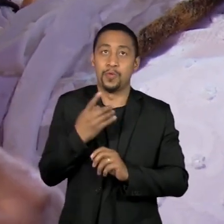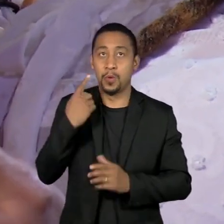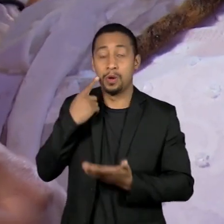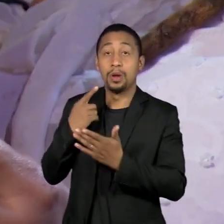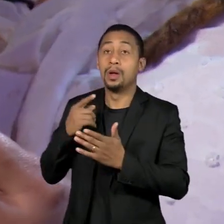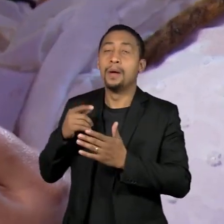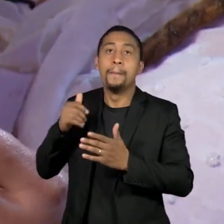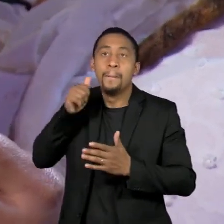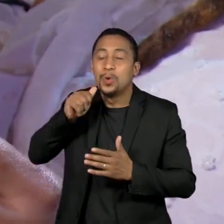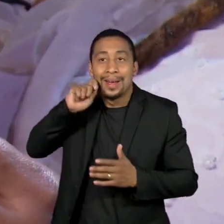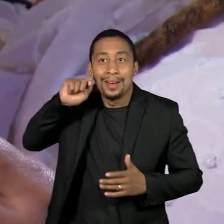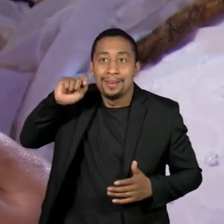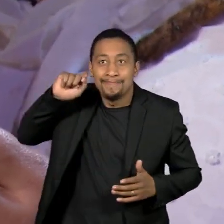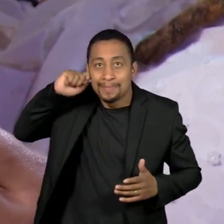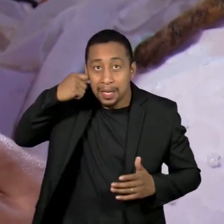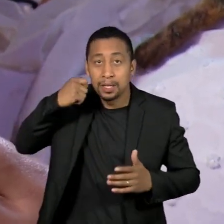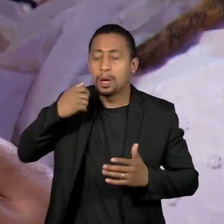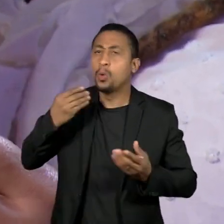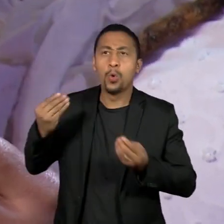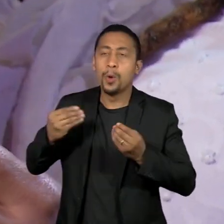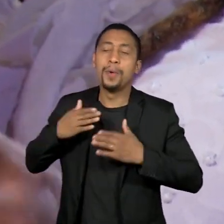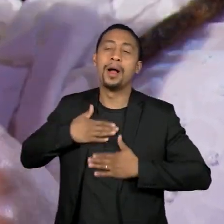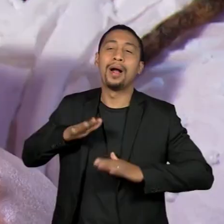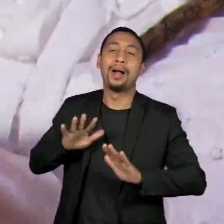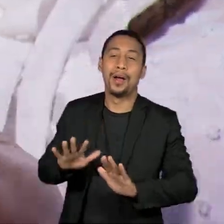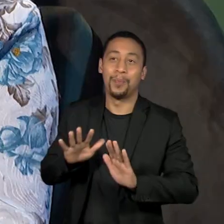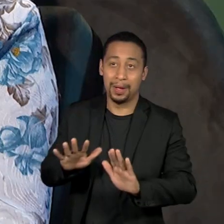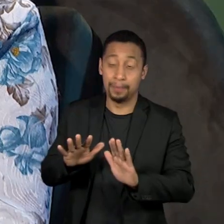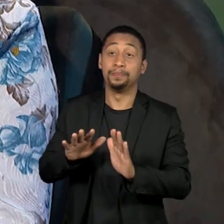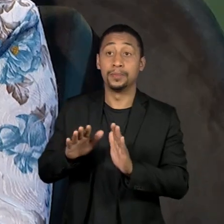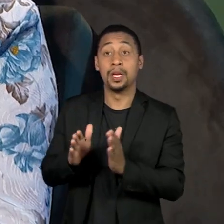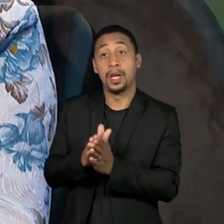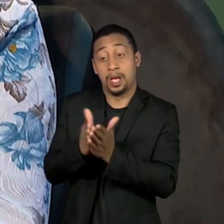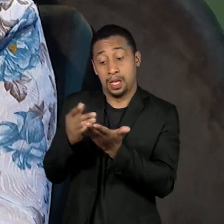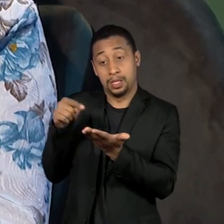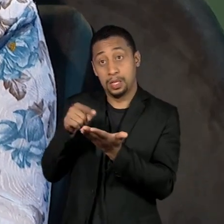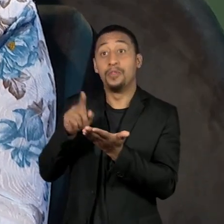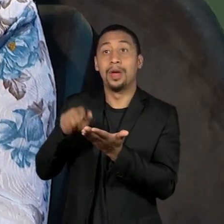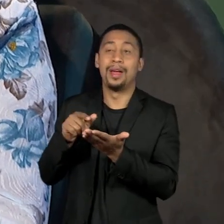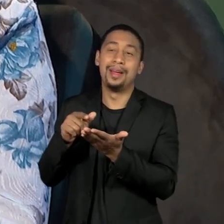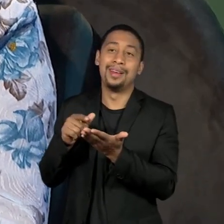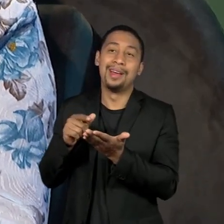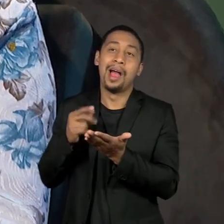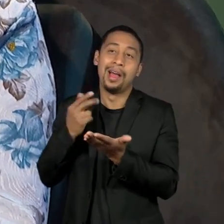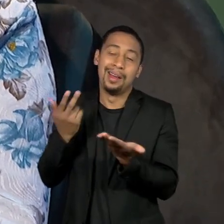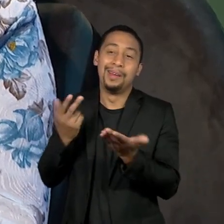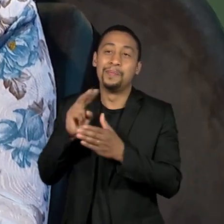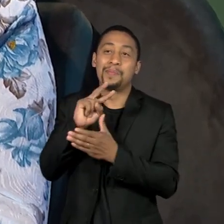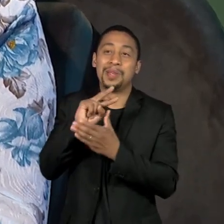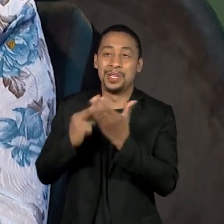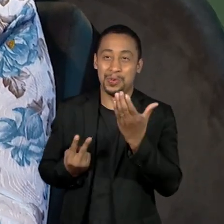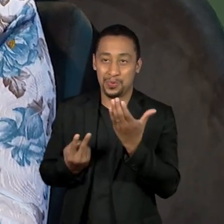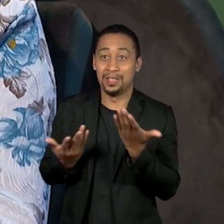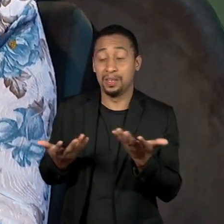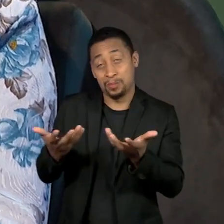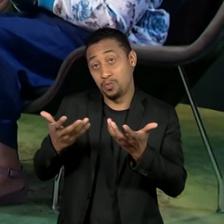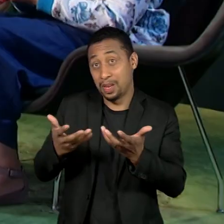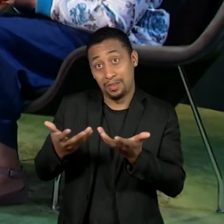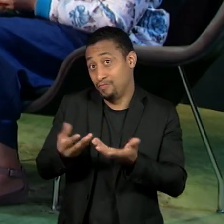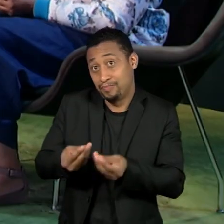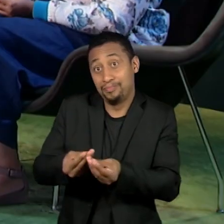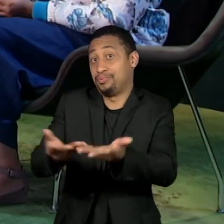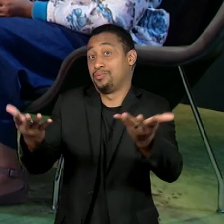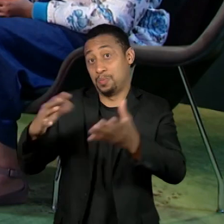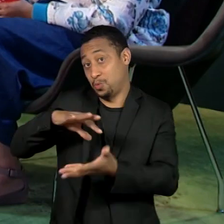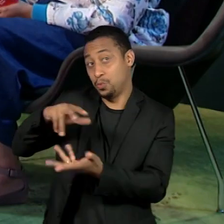Preta. É um livro bilíngue, português e inglês. Olha, porque bacana. A gente quer o mundo, né? Ah, é? E eu quero falar um poema, que é o poema que dá título ao livro. Pois